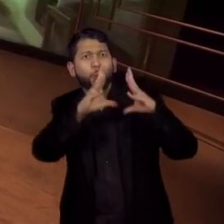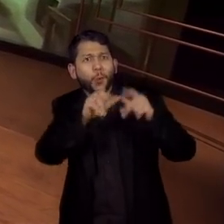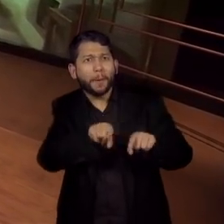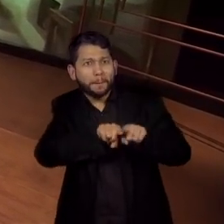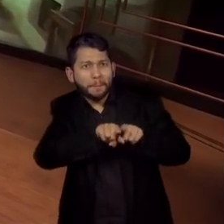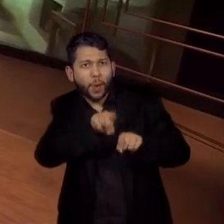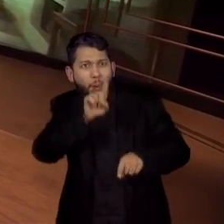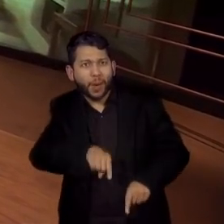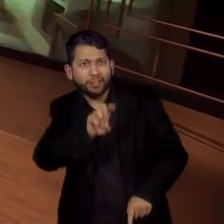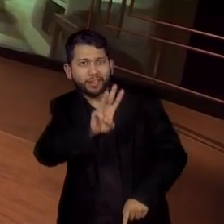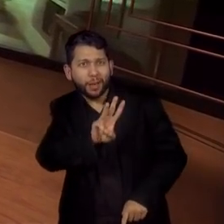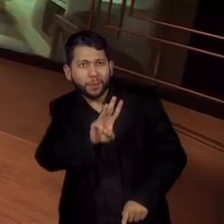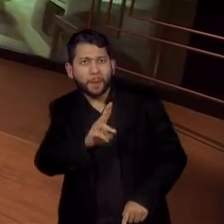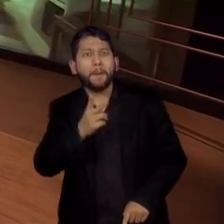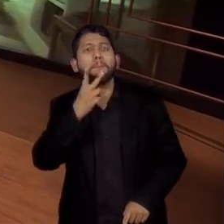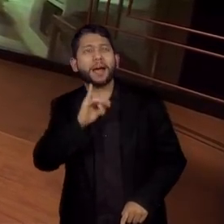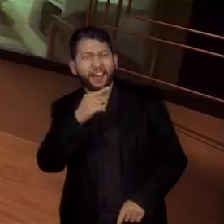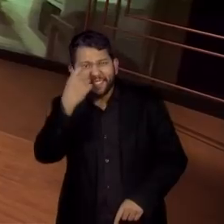do papai Salim?